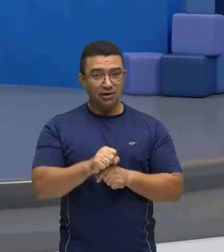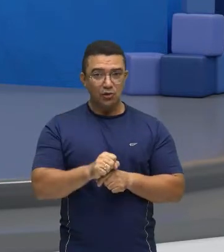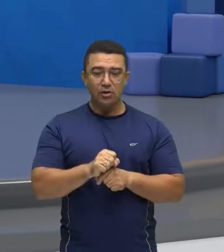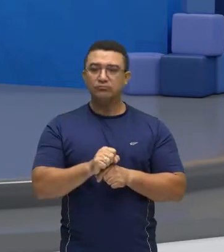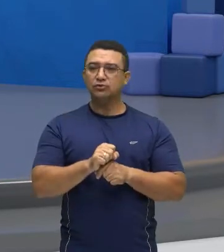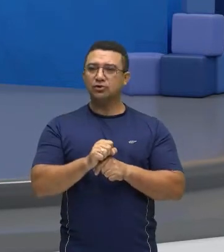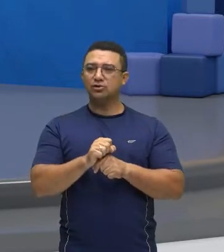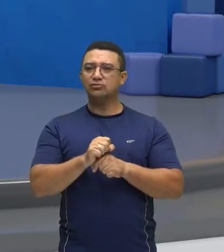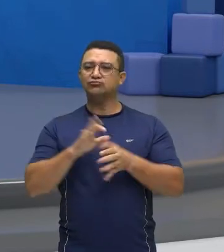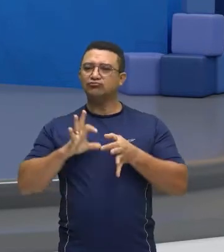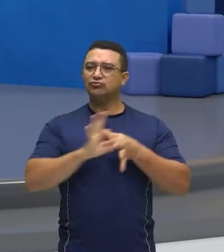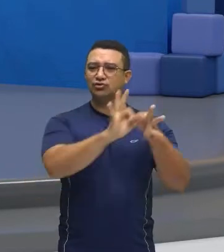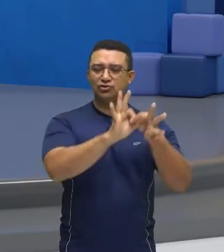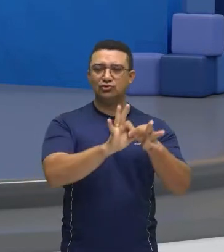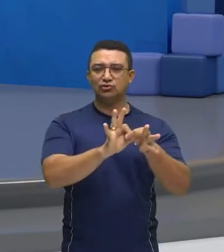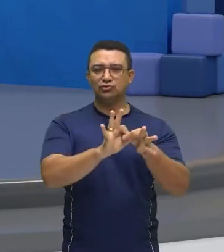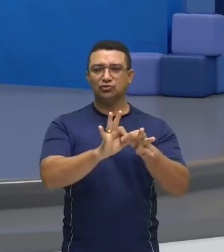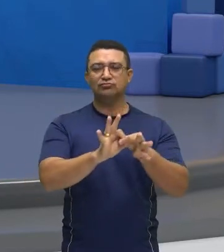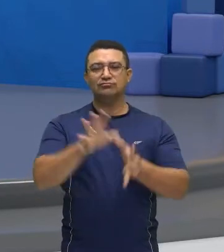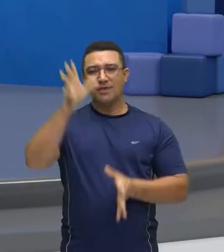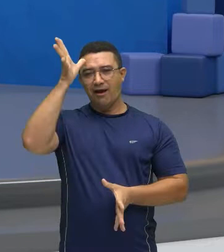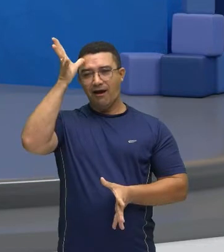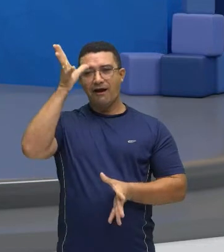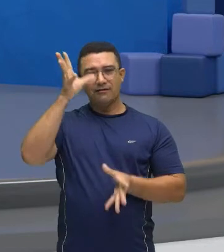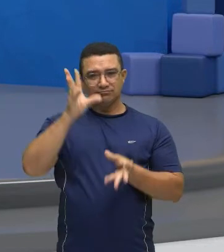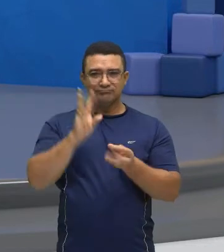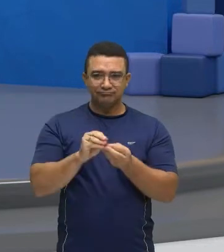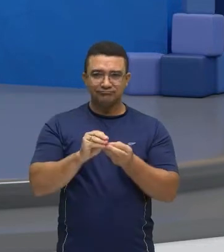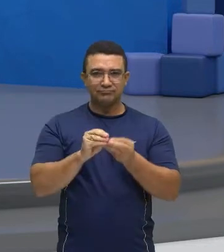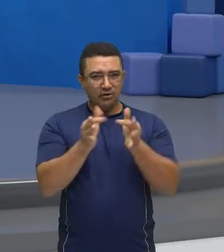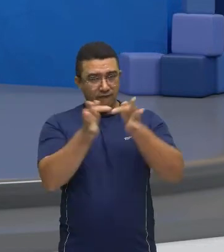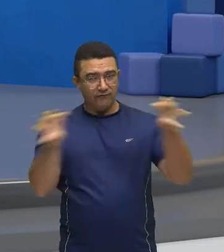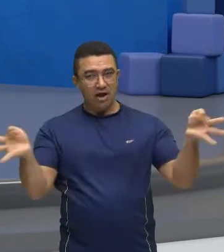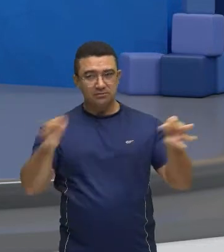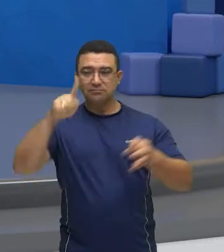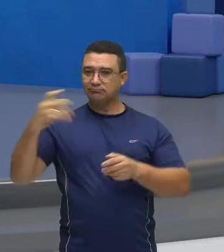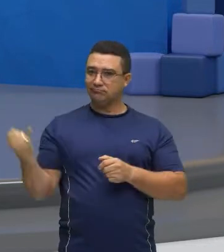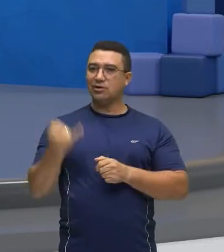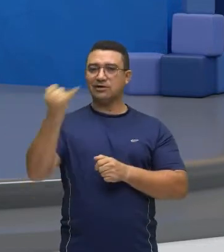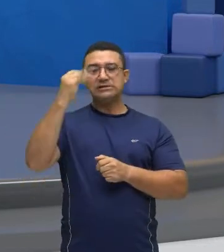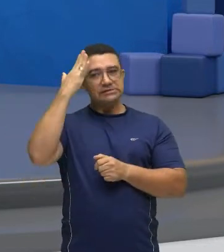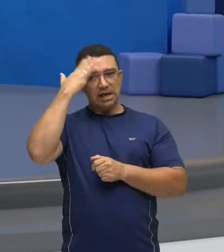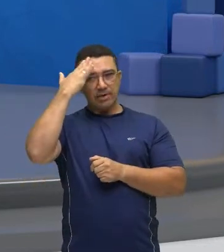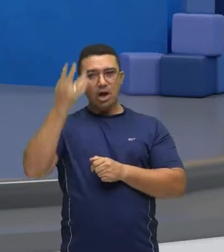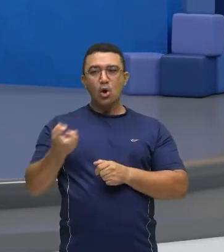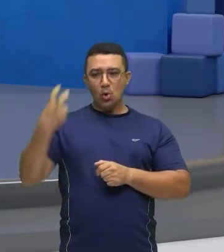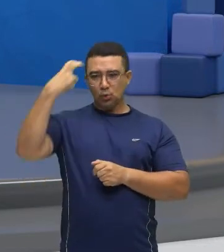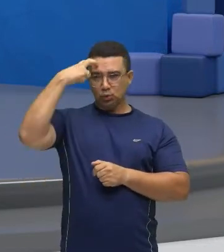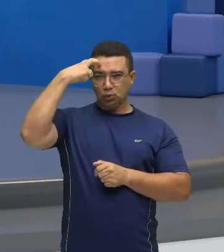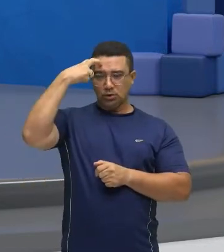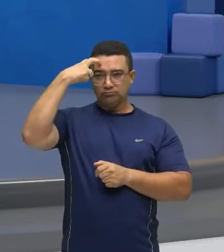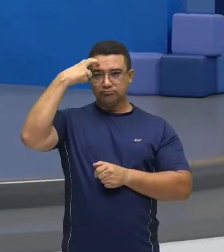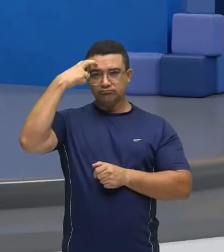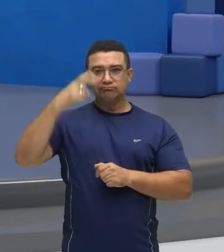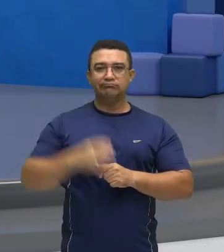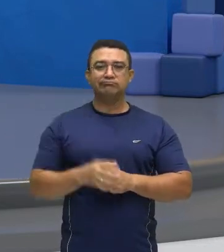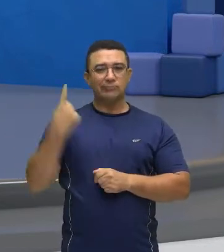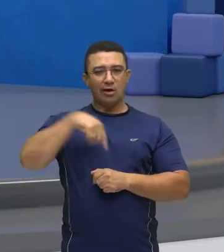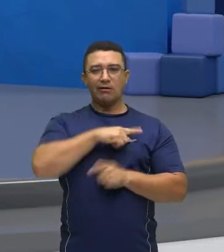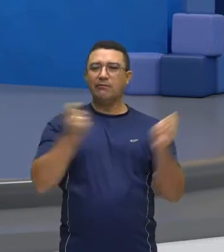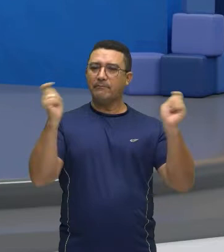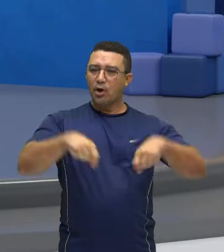atrelado aí, né, que são importantes para a gente fazer a compreensão da cultura, né, e a cultura, como a gente